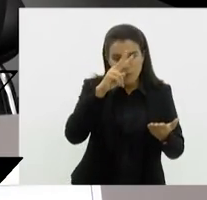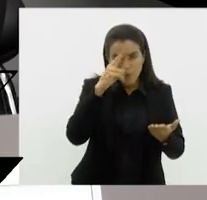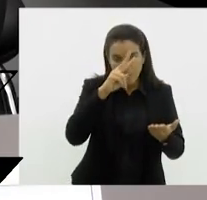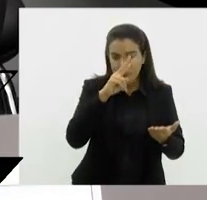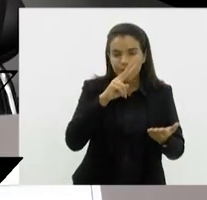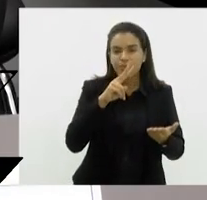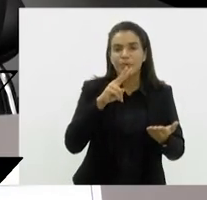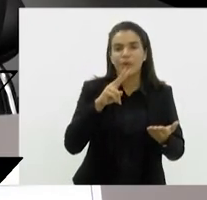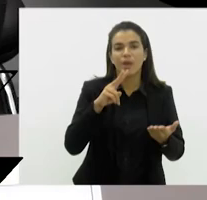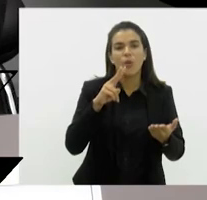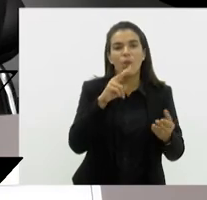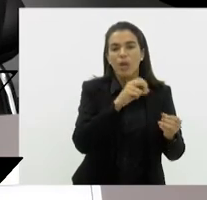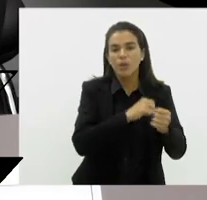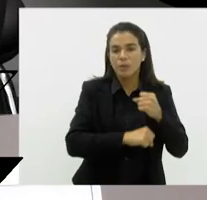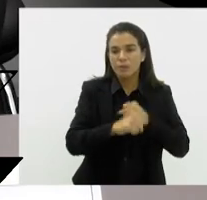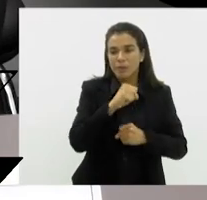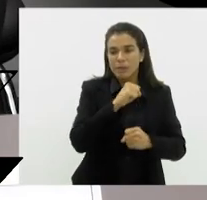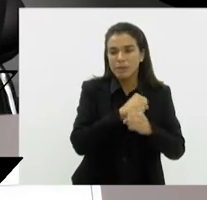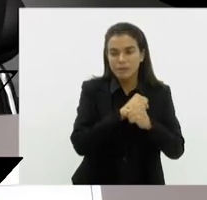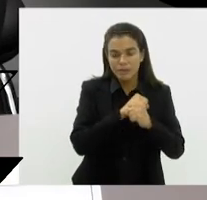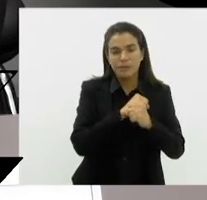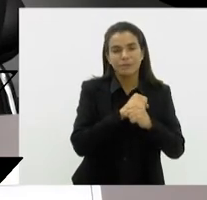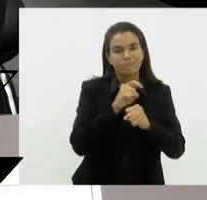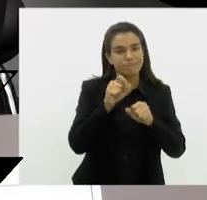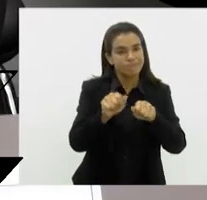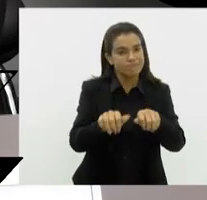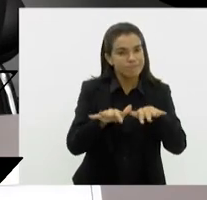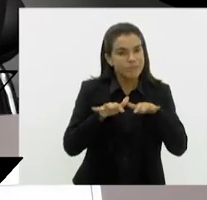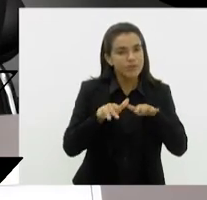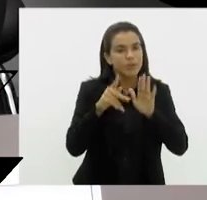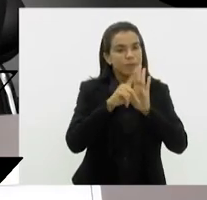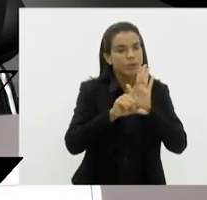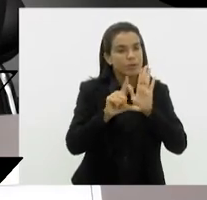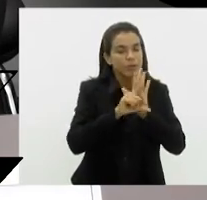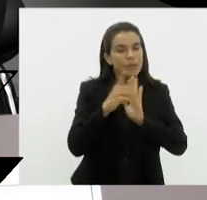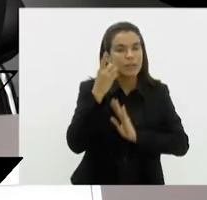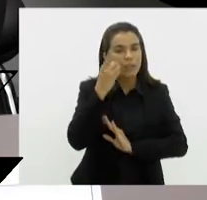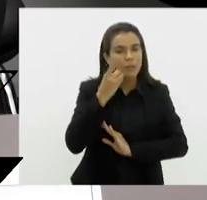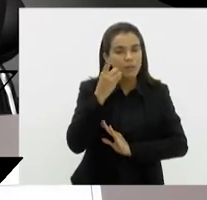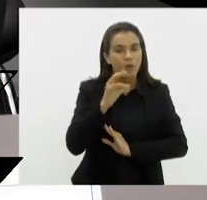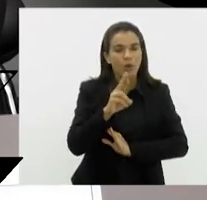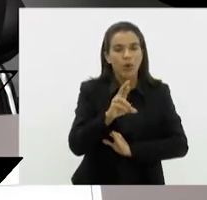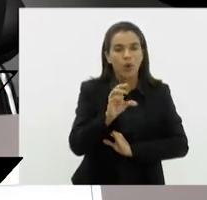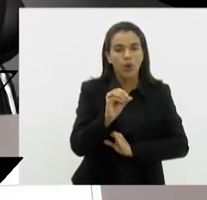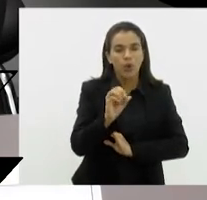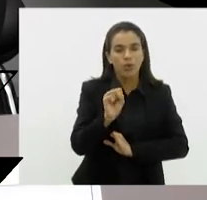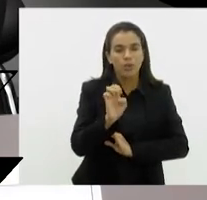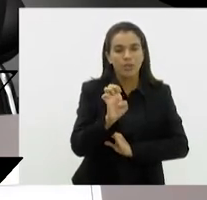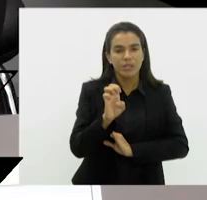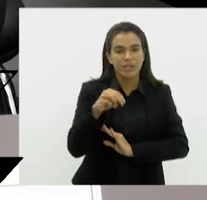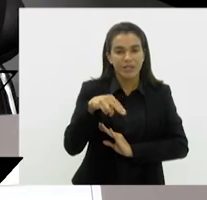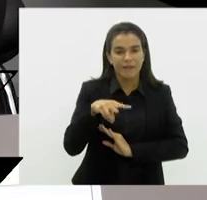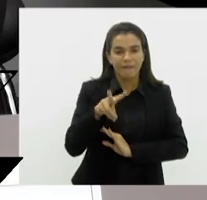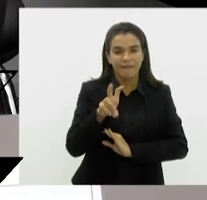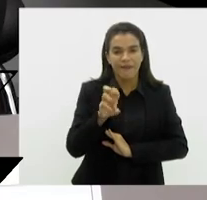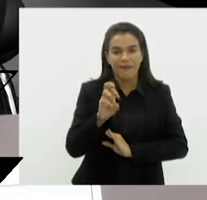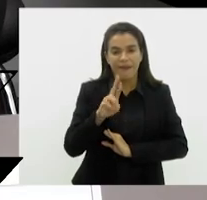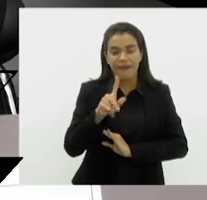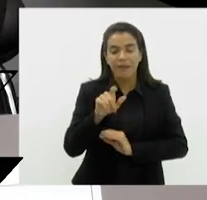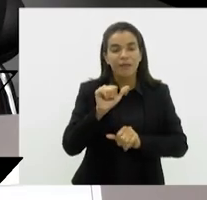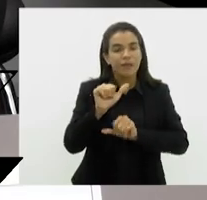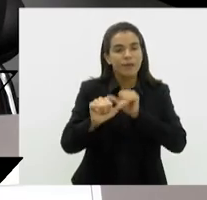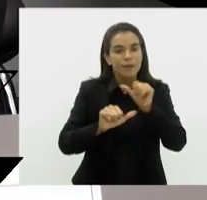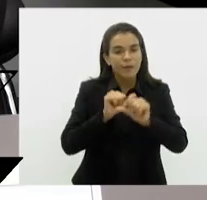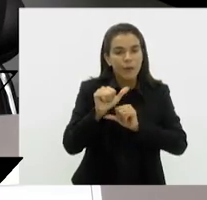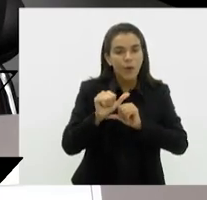última sessão do ano passado, lá no plenário, havia um projeto do deputado Rosenberg que alterava